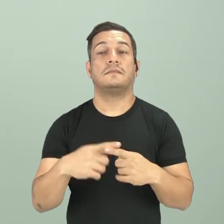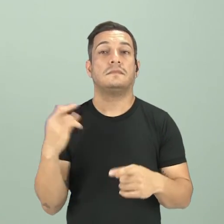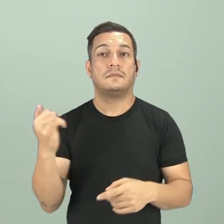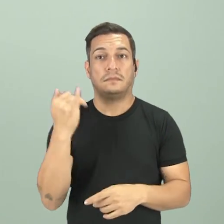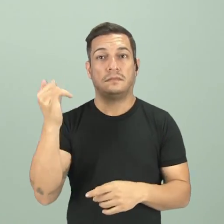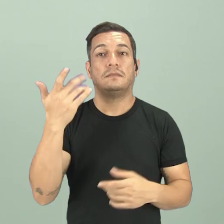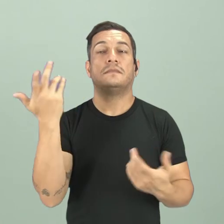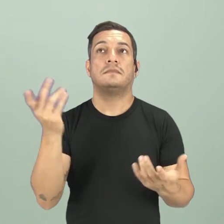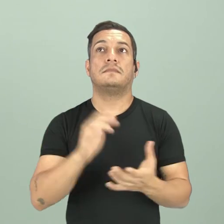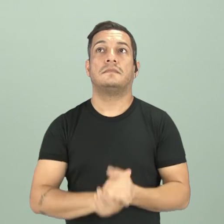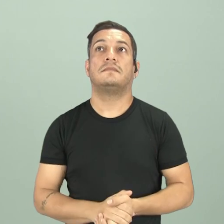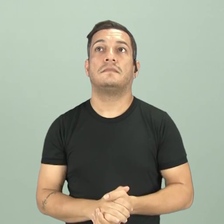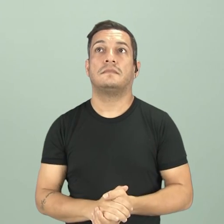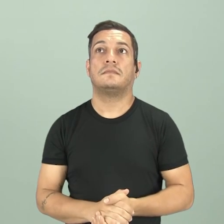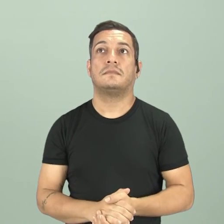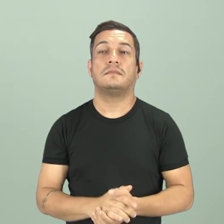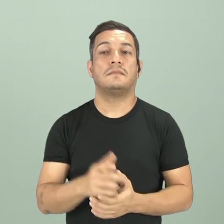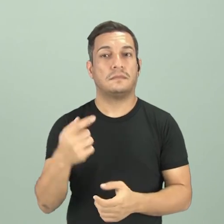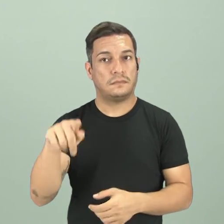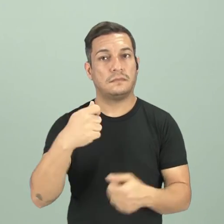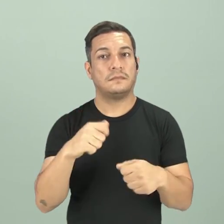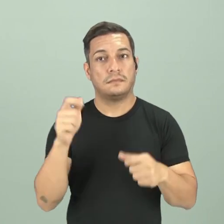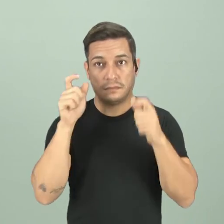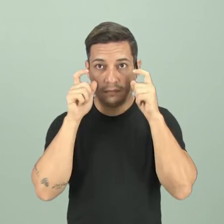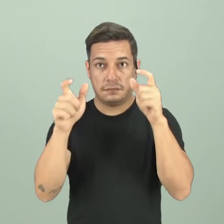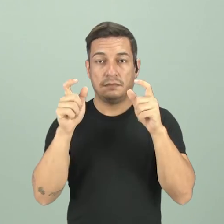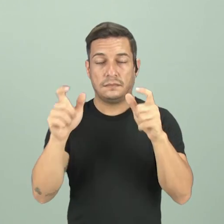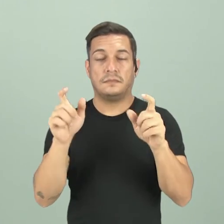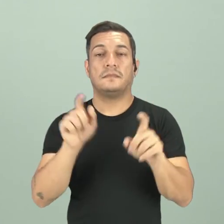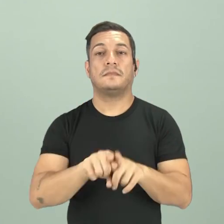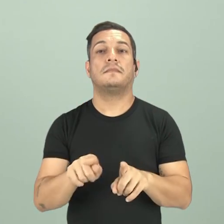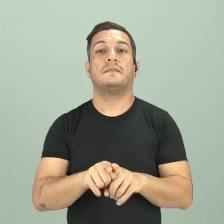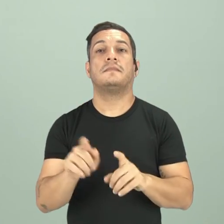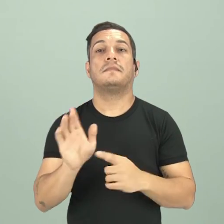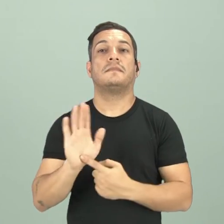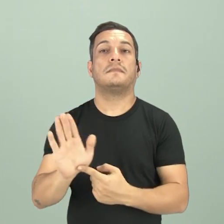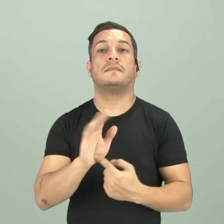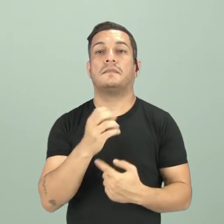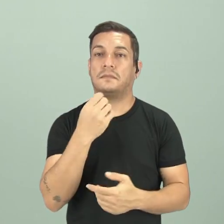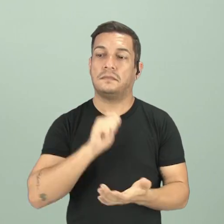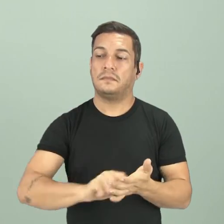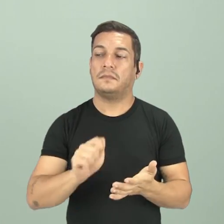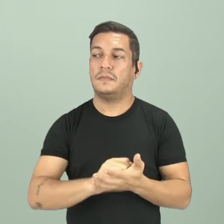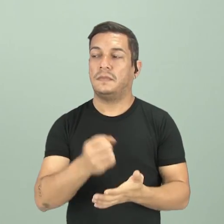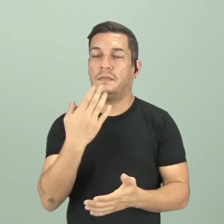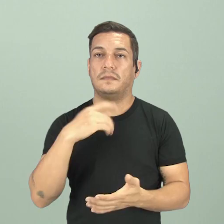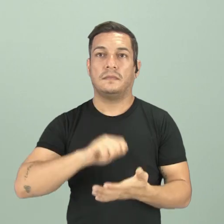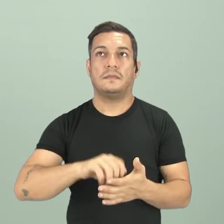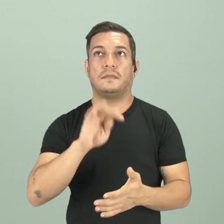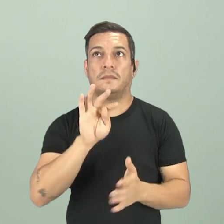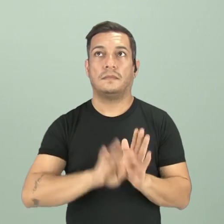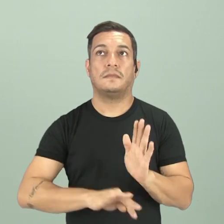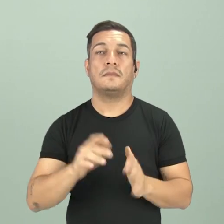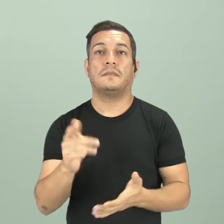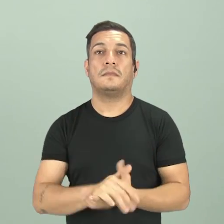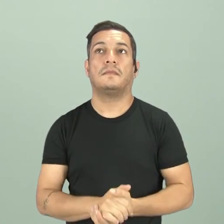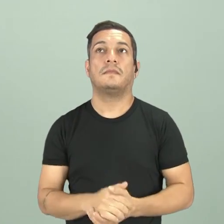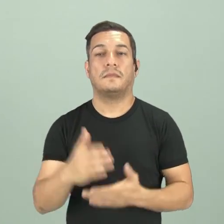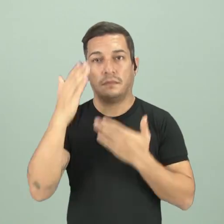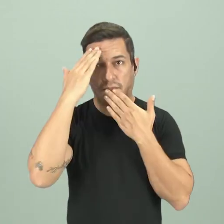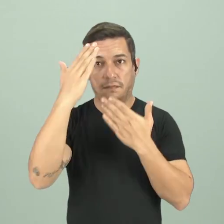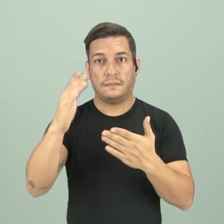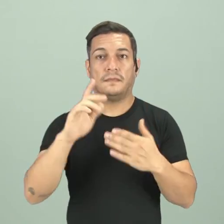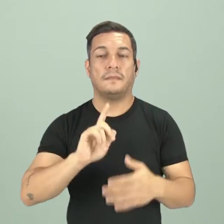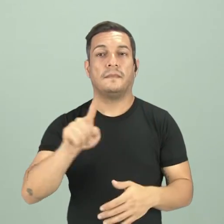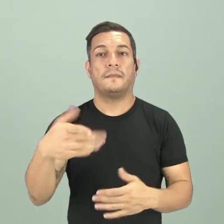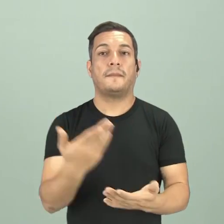mais recorrentes, tá? E você precisa ficar atento também nesses detalhes para escrever um bom texto dissertativo argumentativo. Certo? Muito obrigado, até a